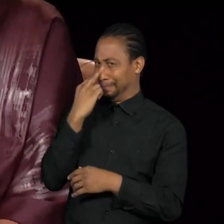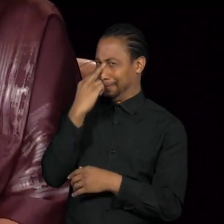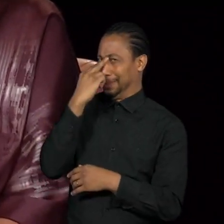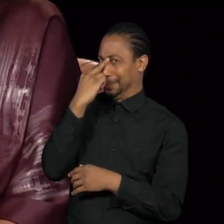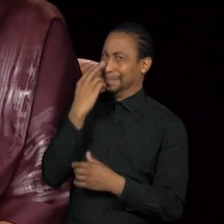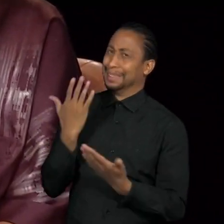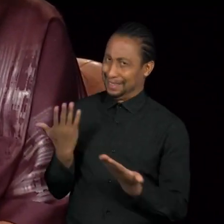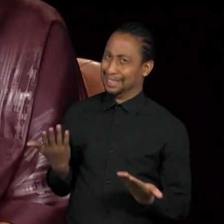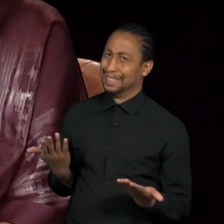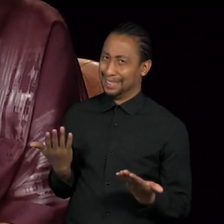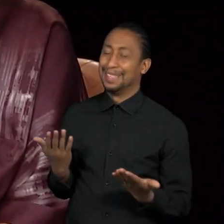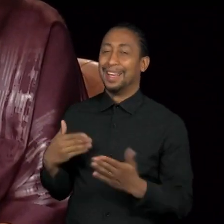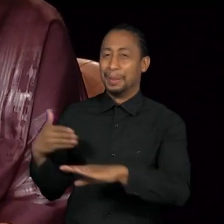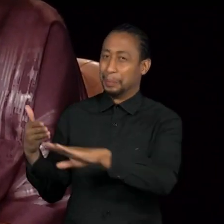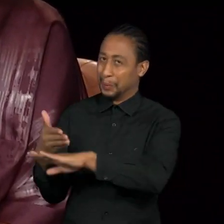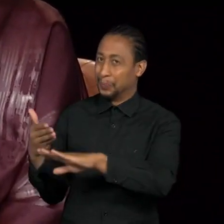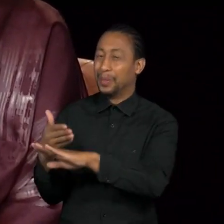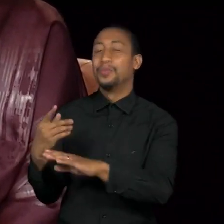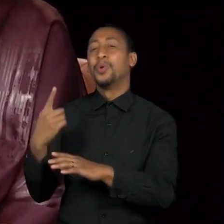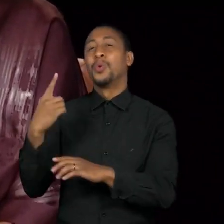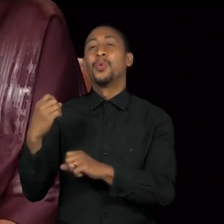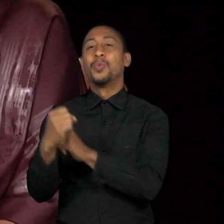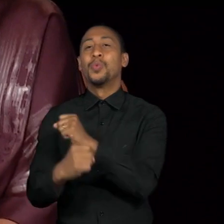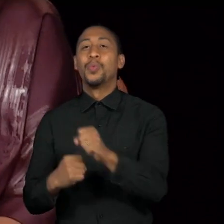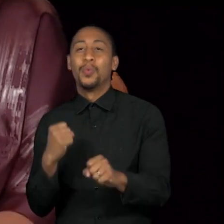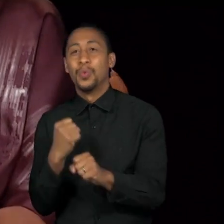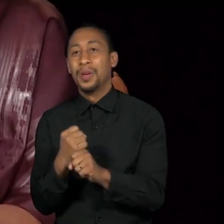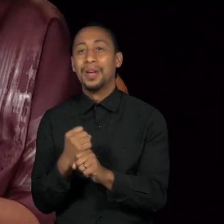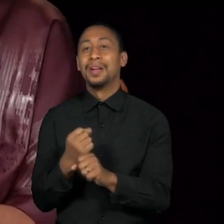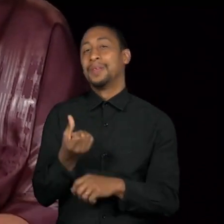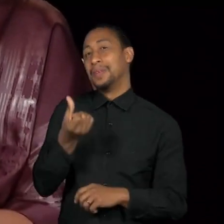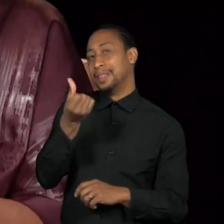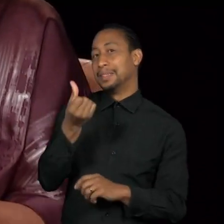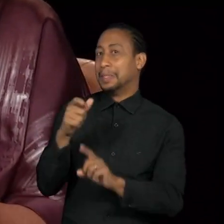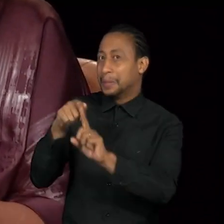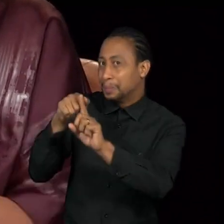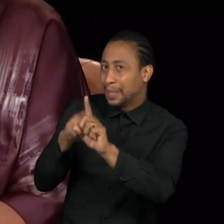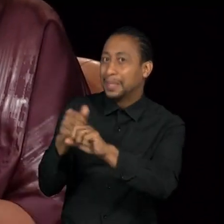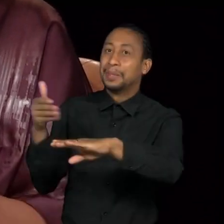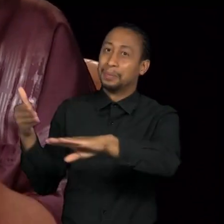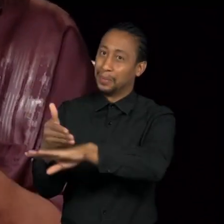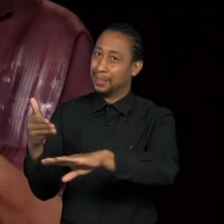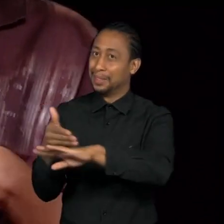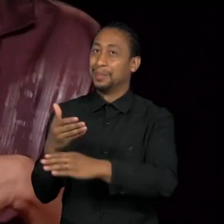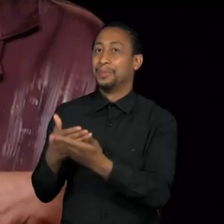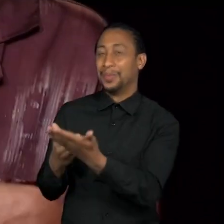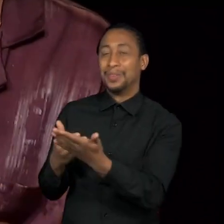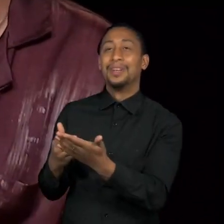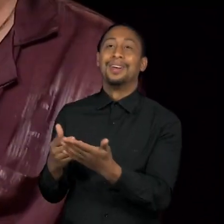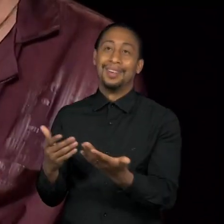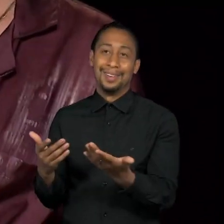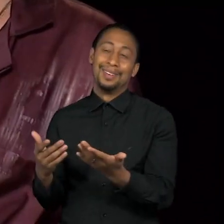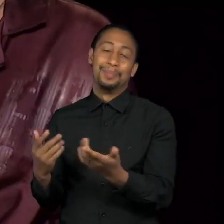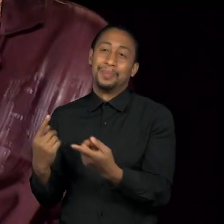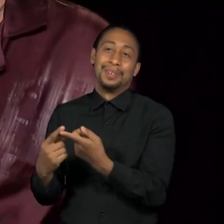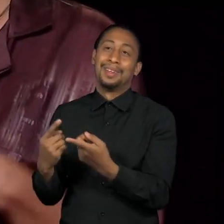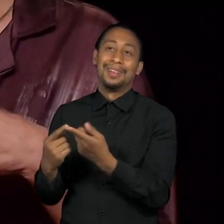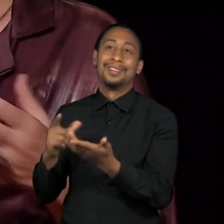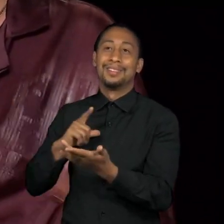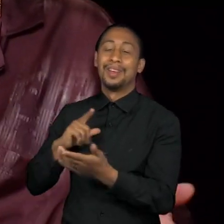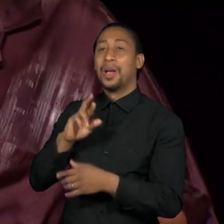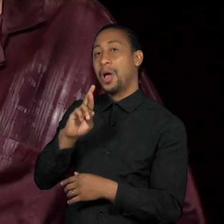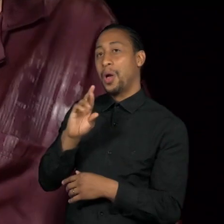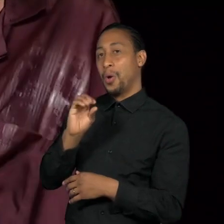meio e participei do filme da Ana, da Ana Mui Laércio, o Roberto Moreira, o